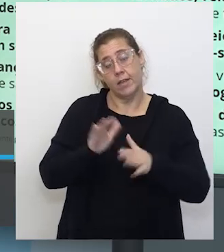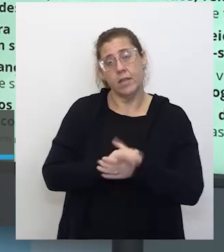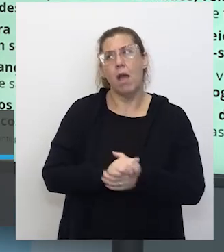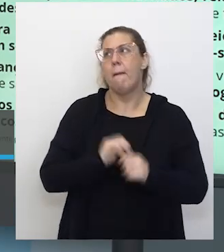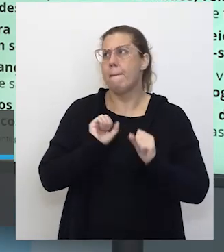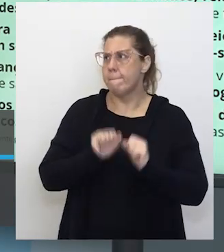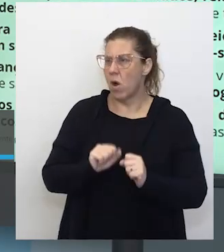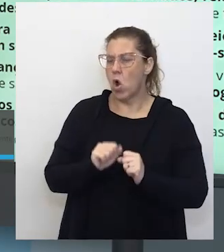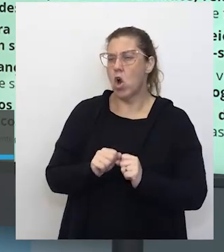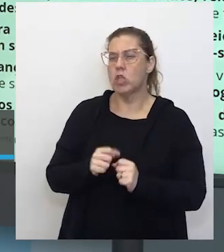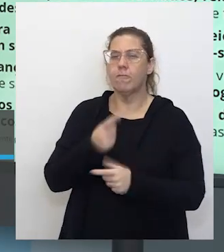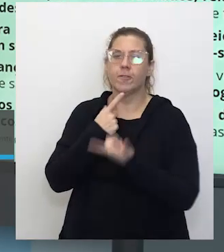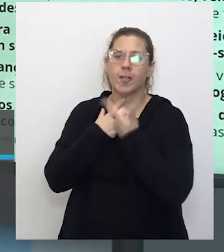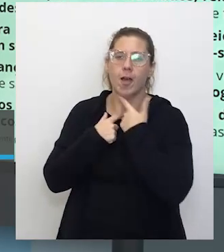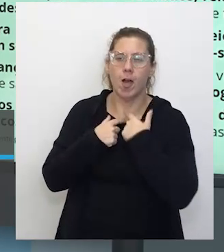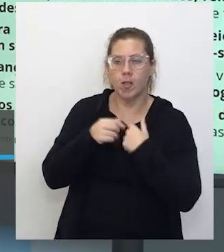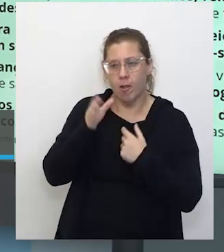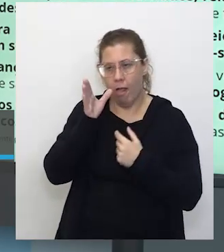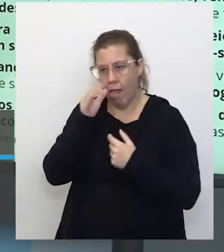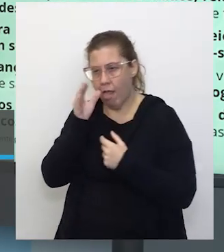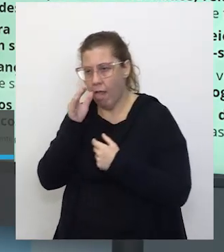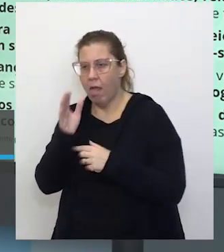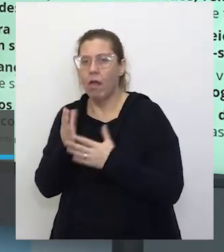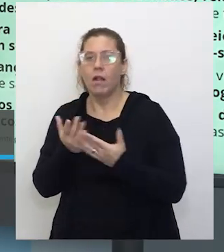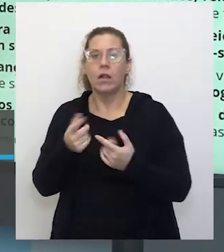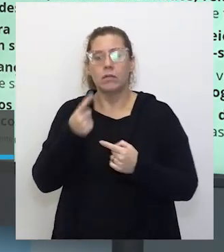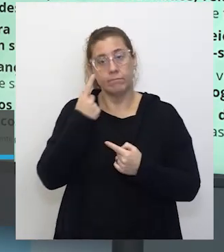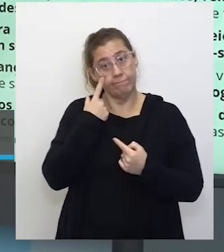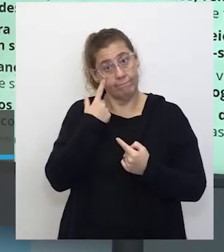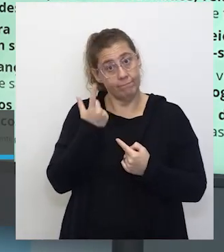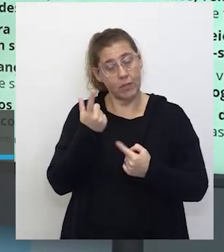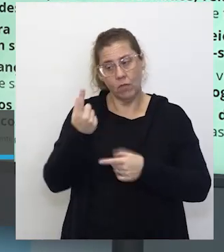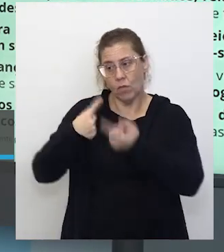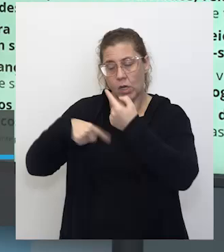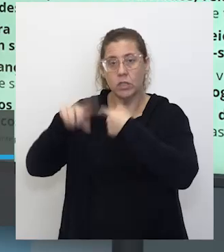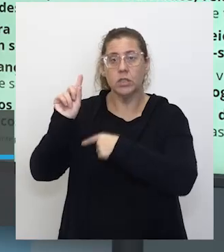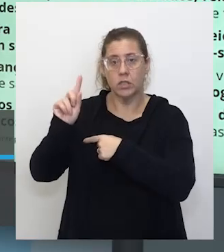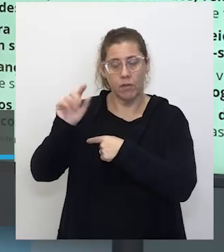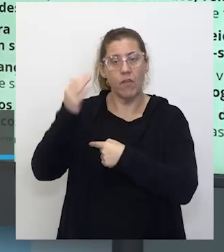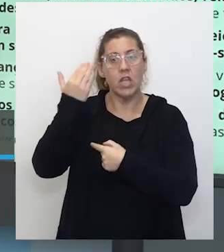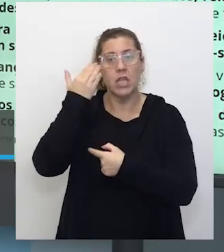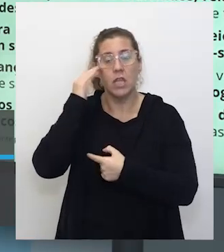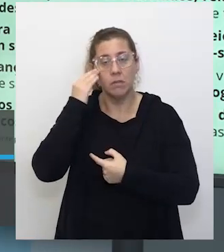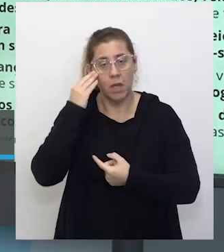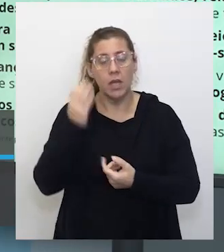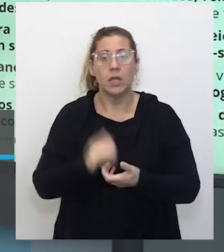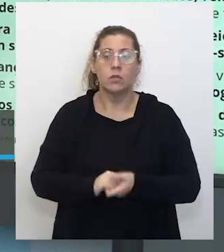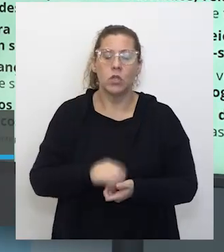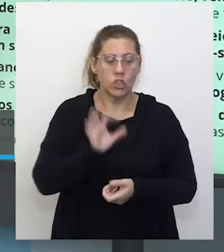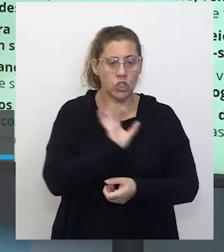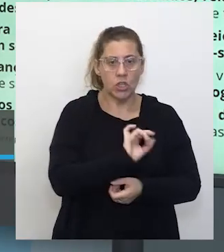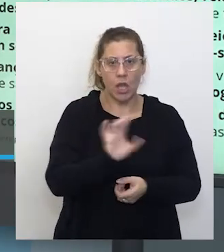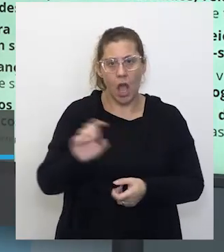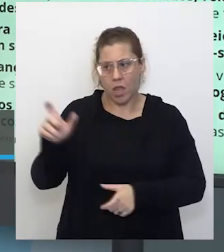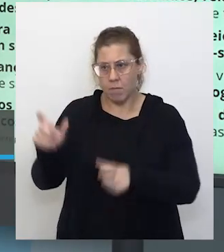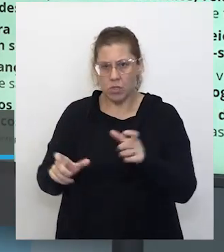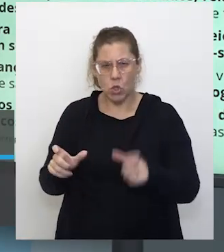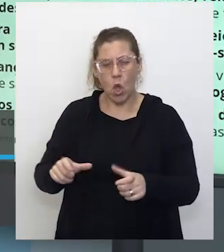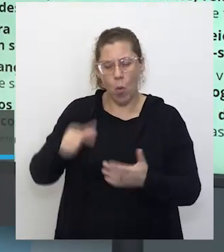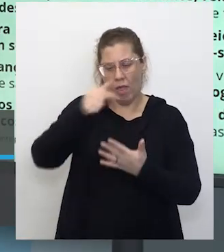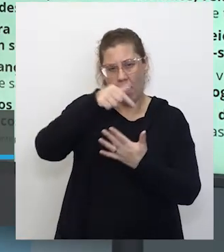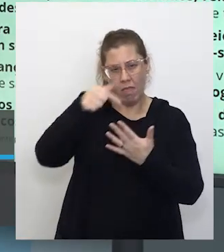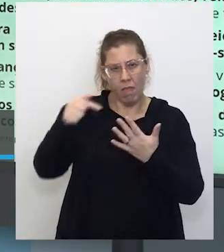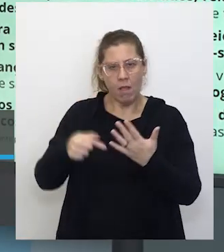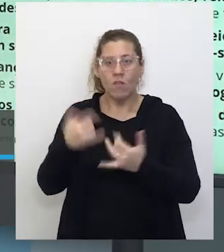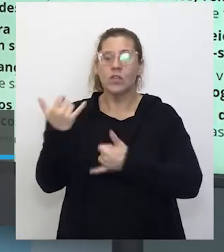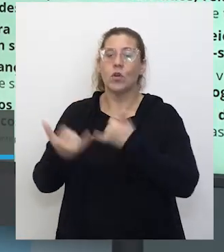com interesses e intenções múltiplos. Mas para desenvolvermos, né, a compreensão de cada um desses detalhes, eu vou fazer